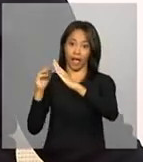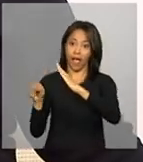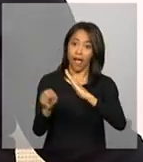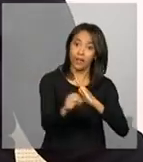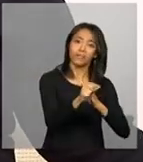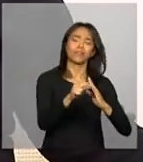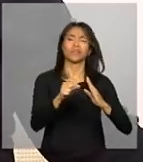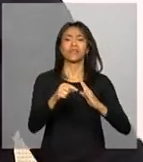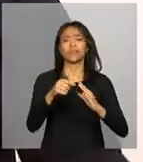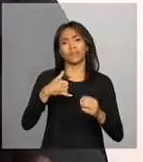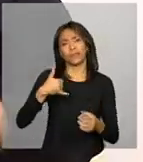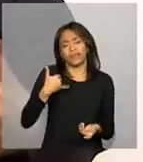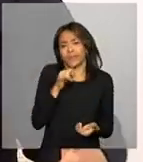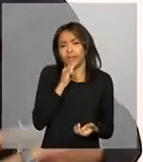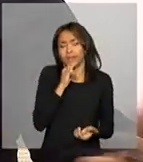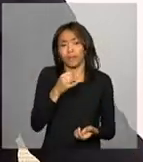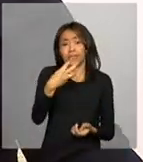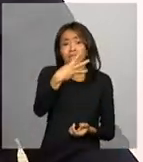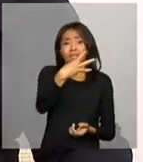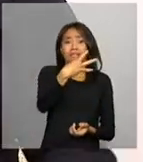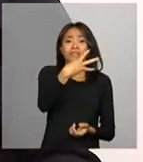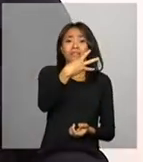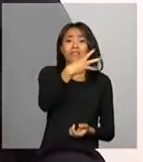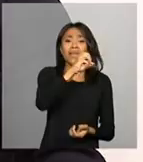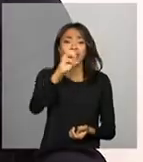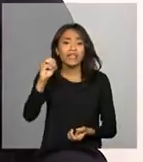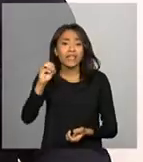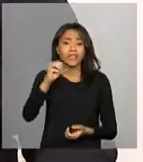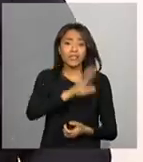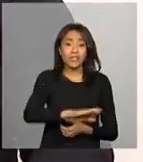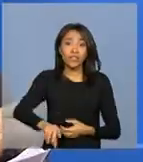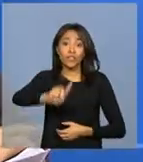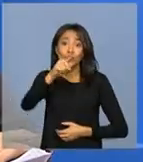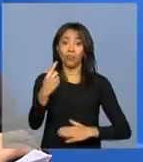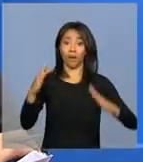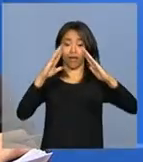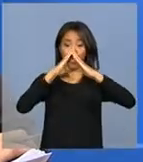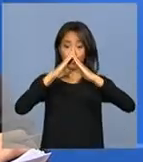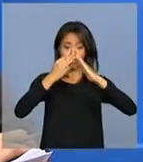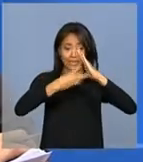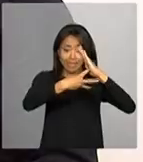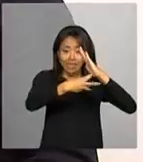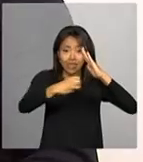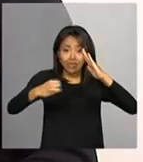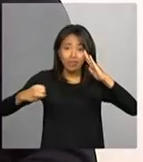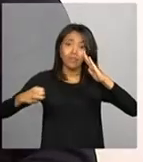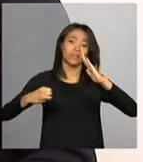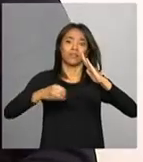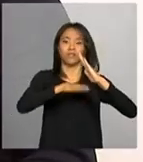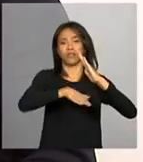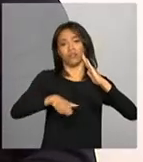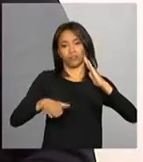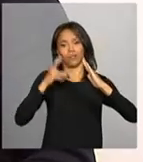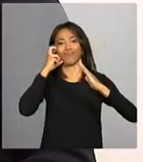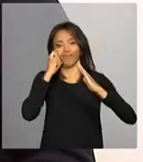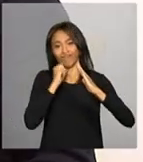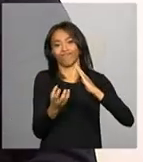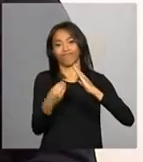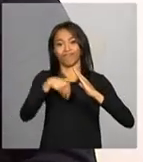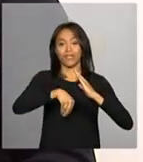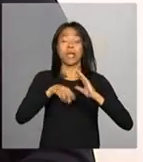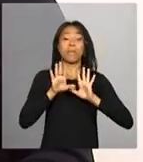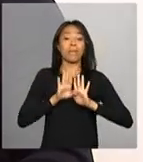muito grandes que quando 300 para as crianças lá dentro um só lugar não só lugar né e o